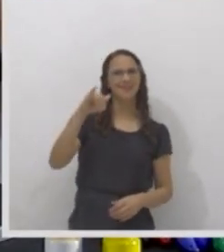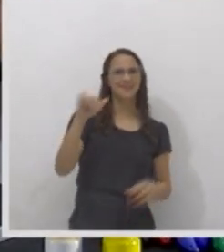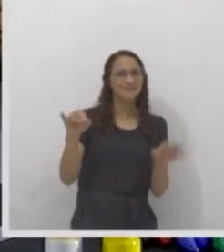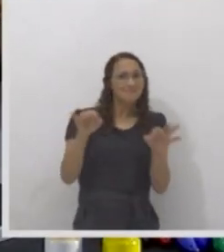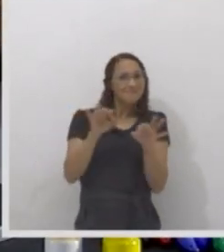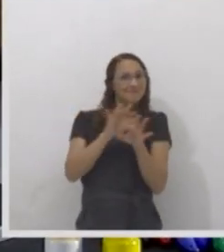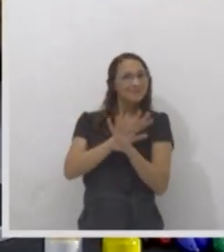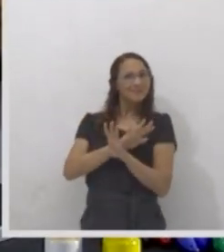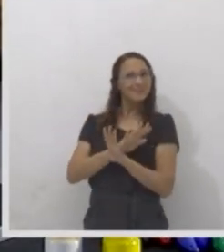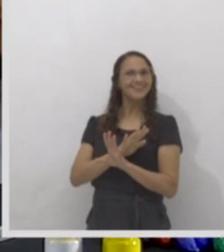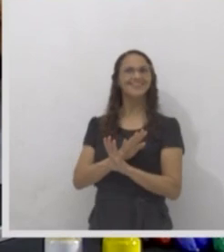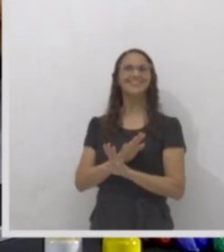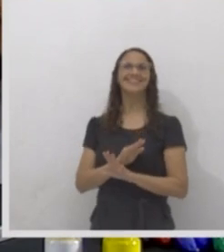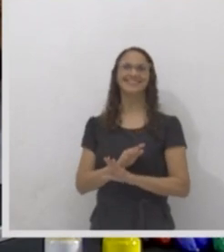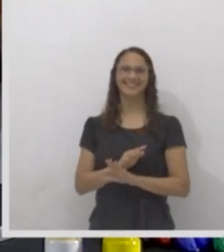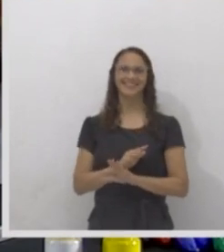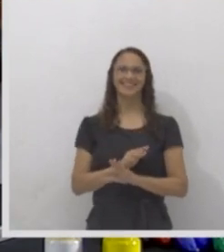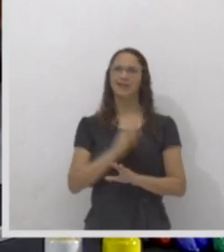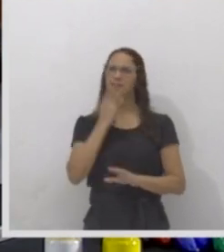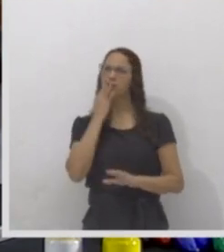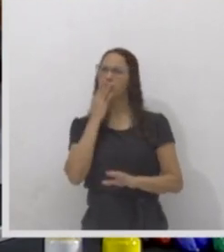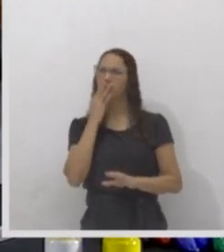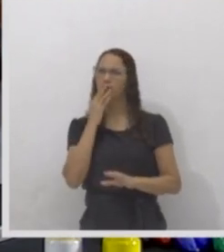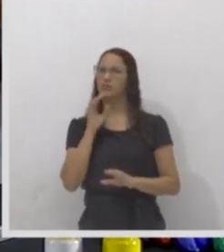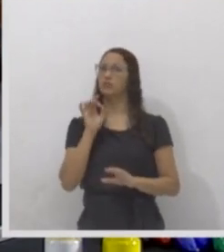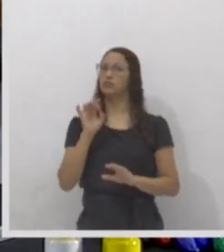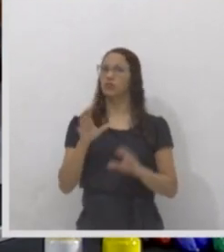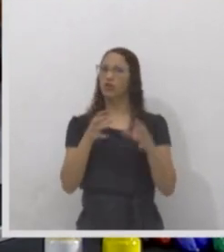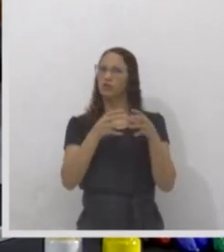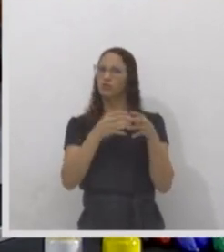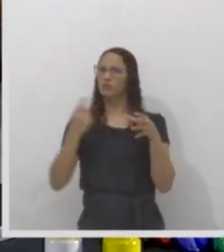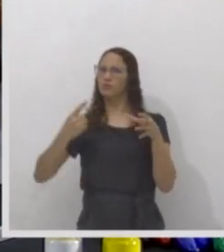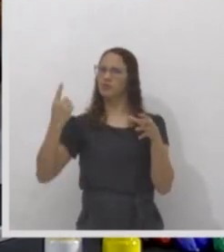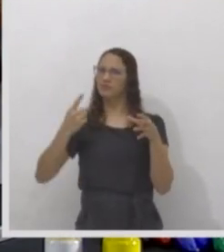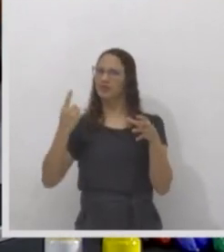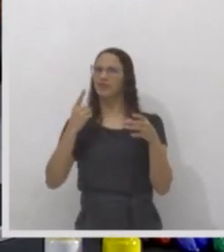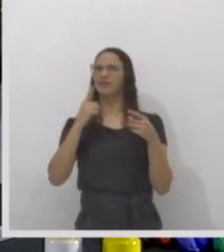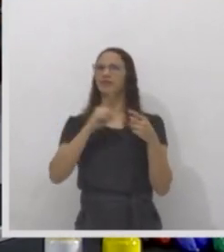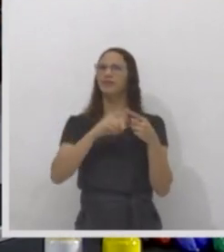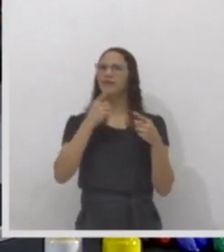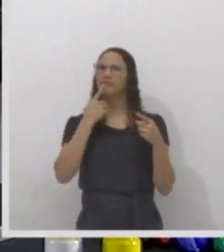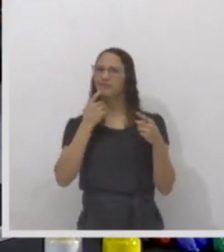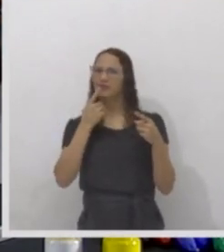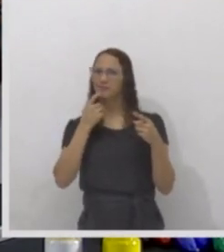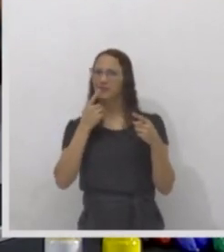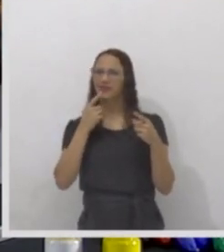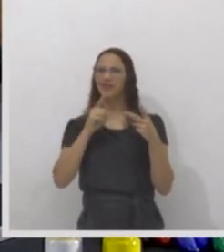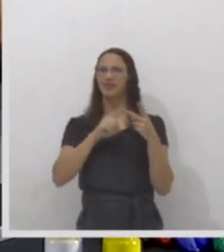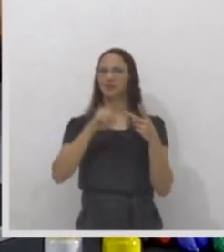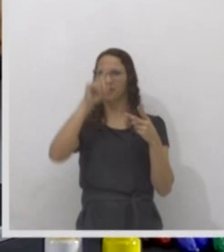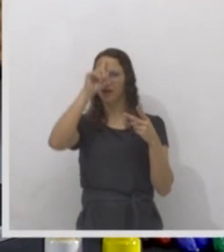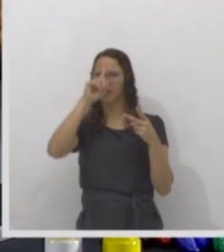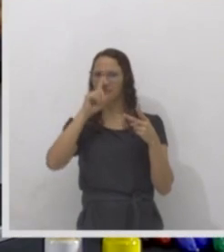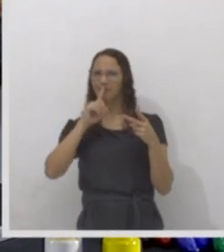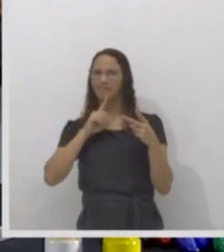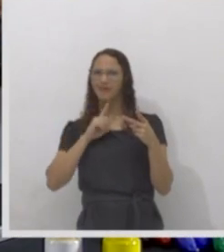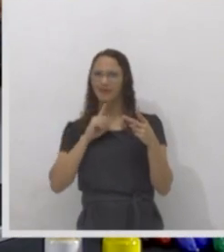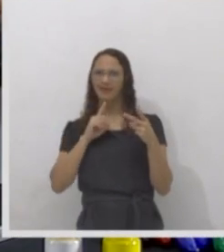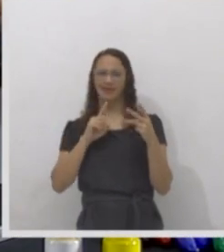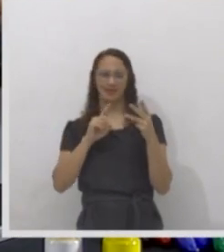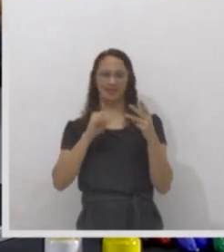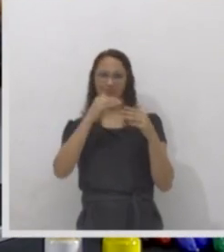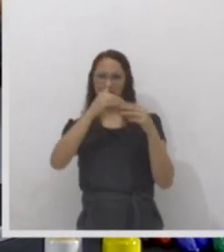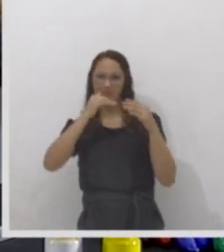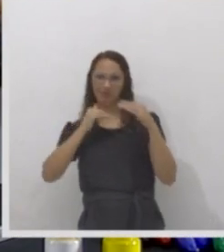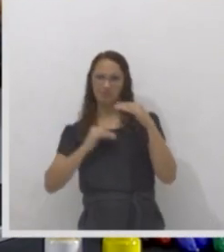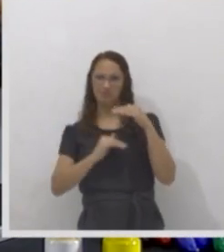Eu pintei somente com as cores primárias. A asa vermelha, o corpo do avião de amarelo. Aqui a parte de